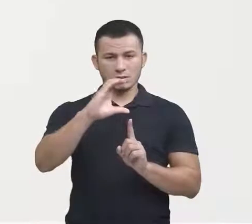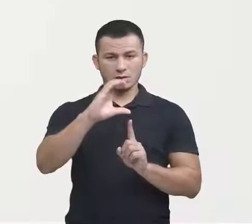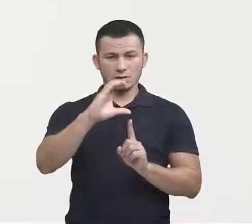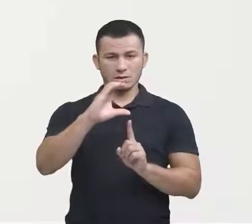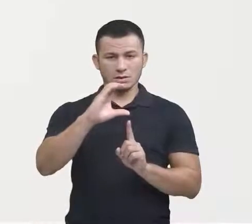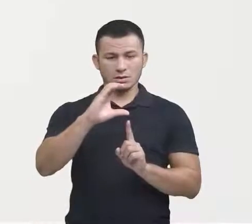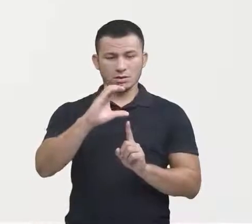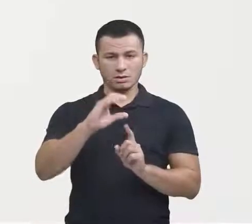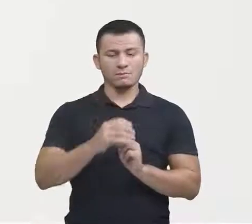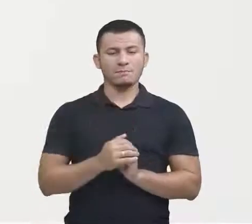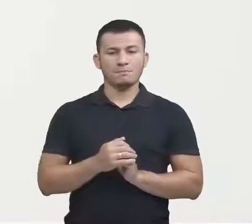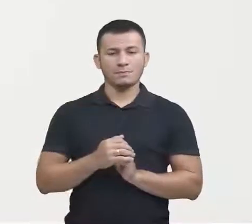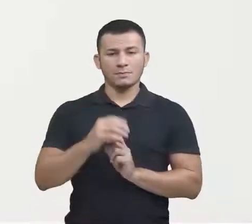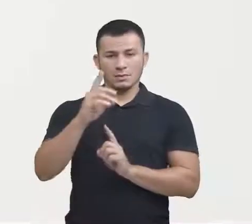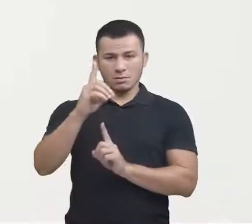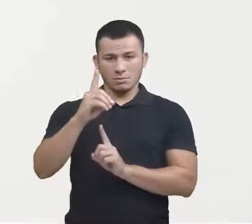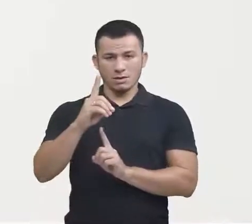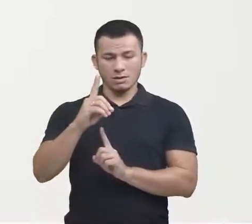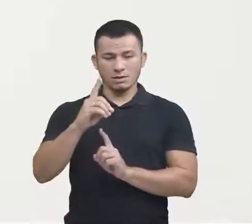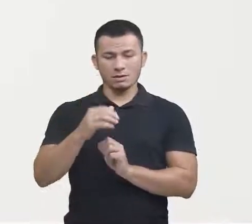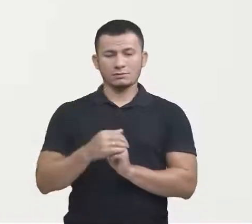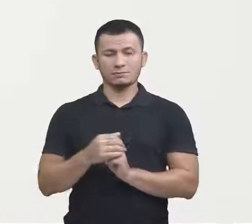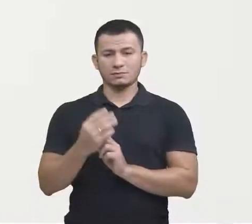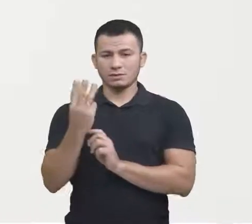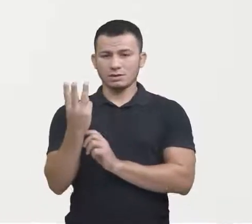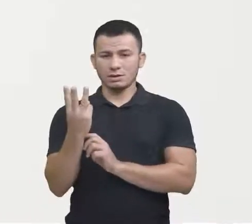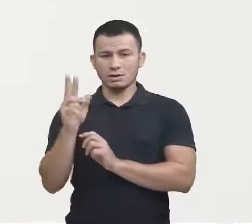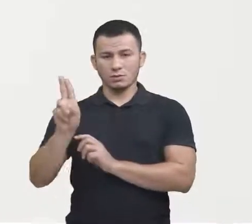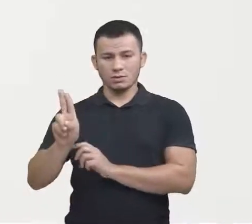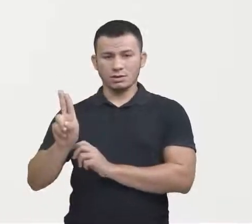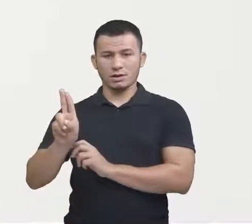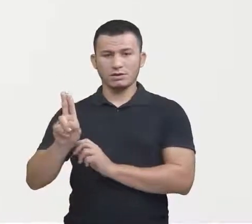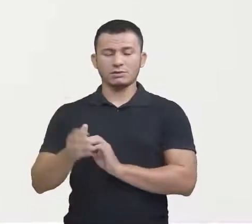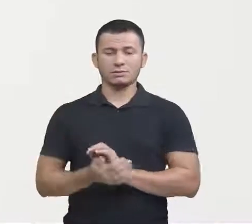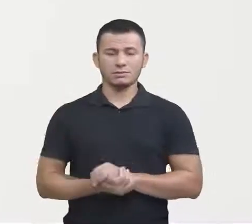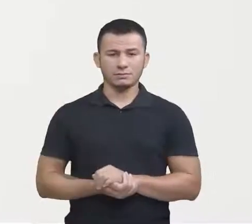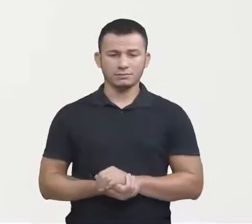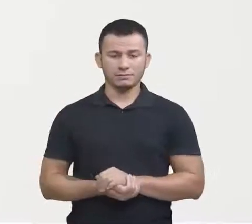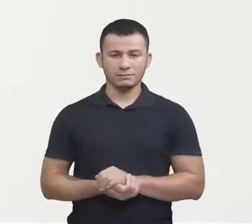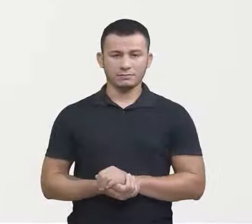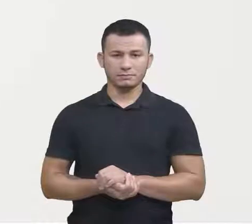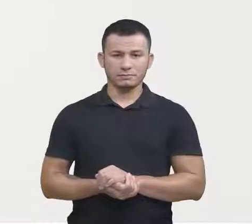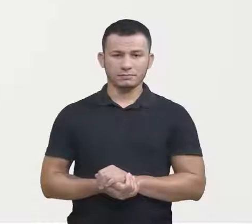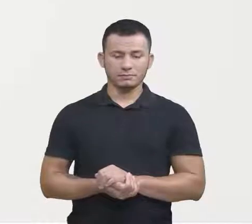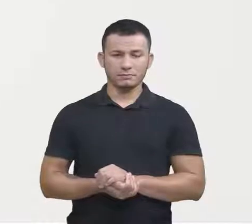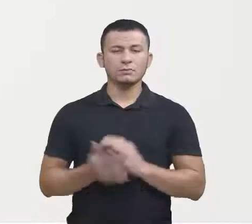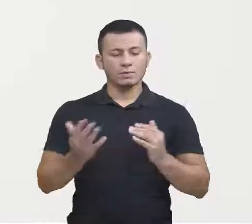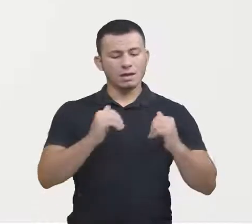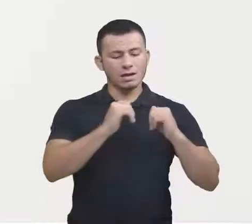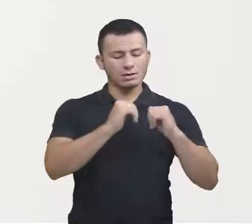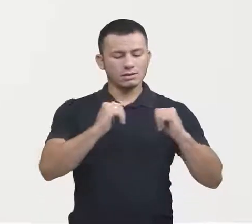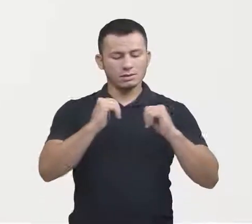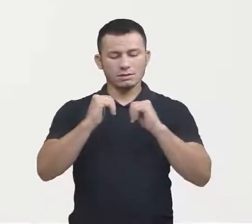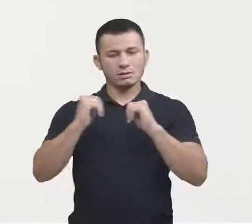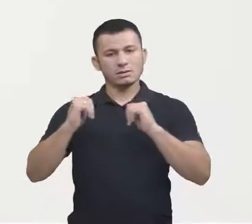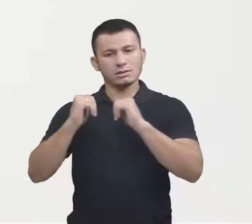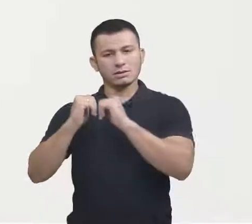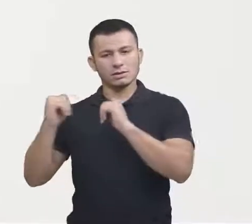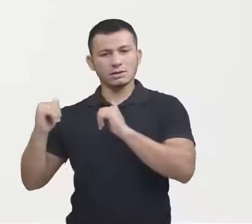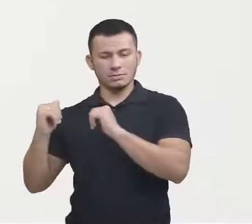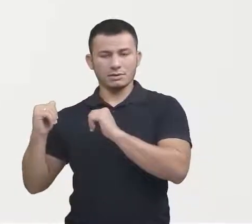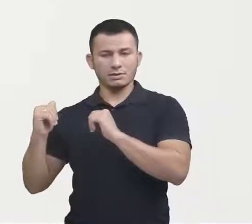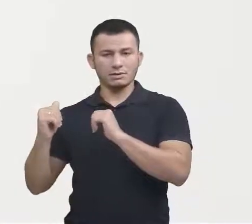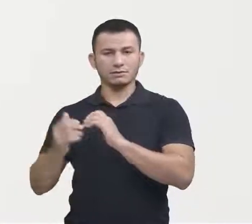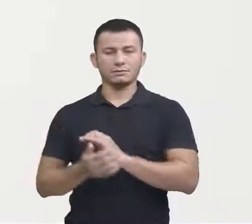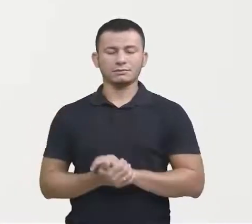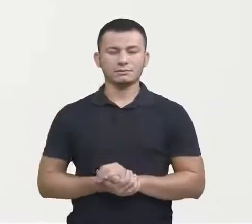uma dezena e três unidades e e ele está certo parado